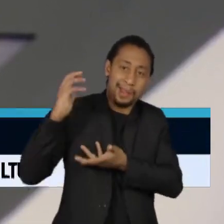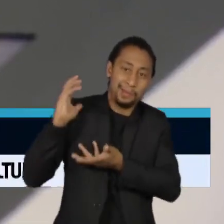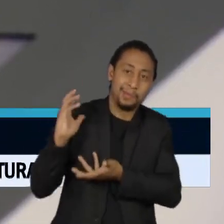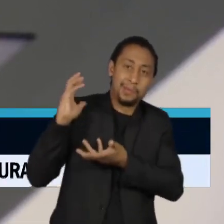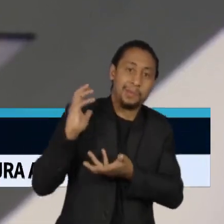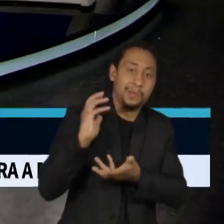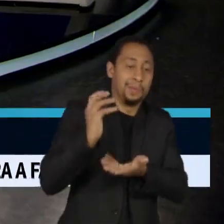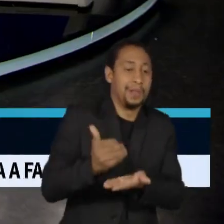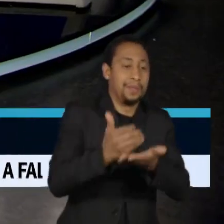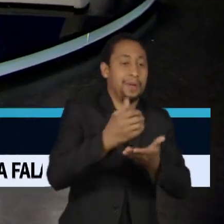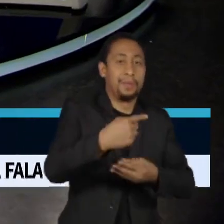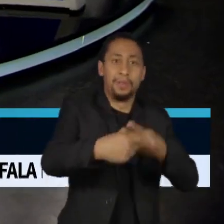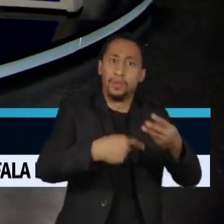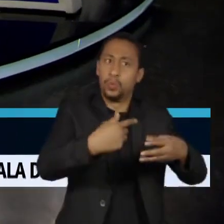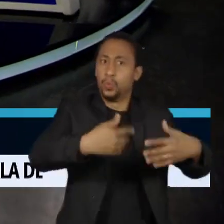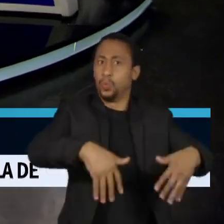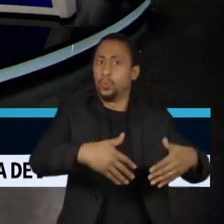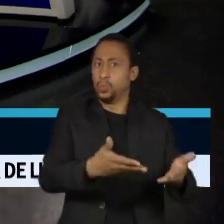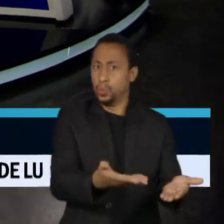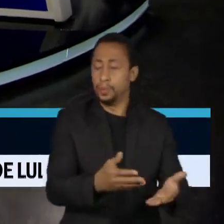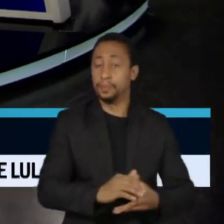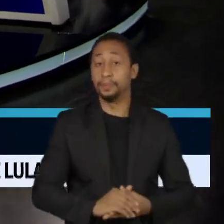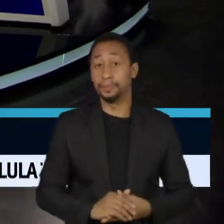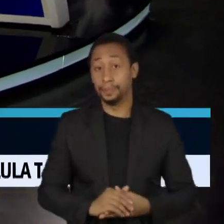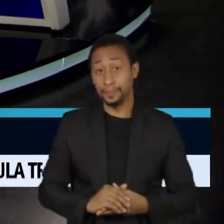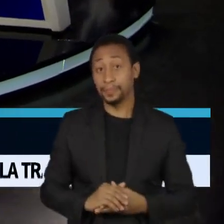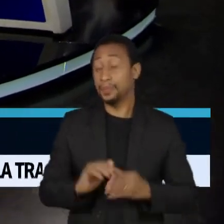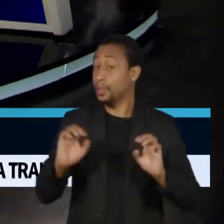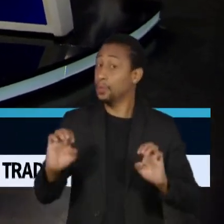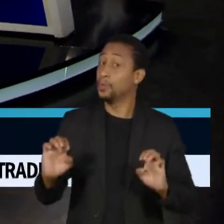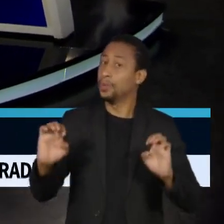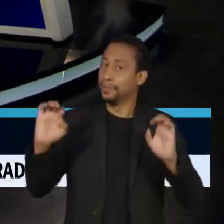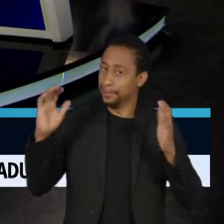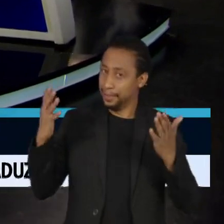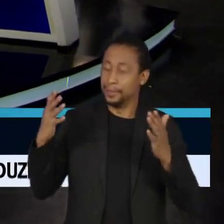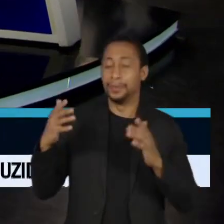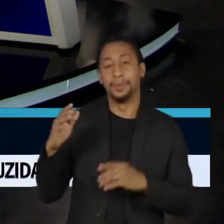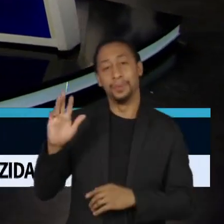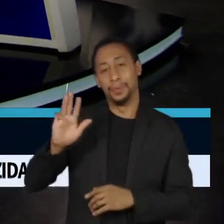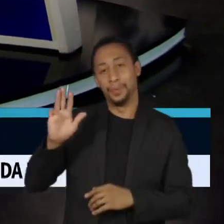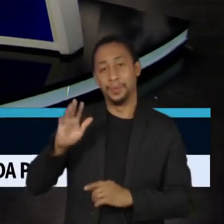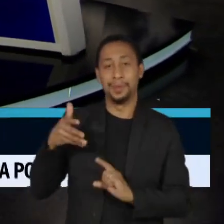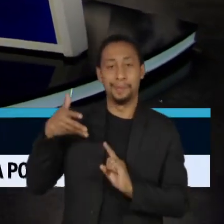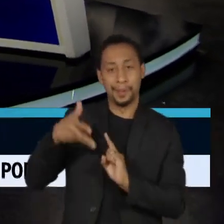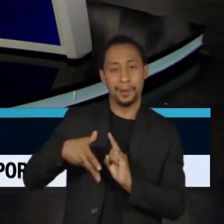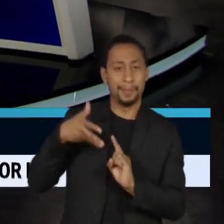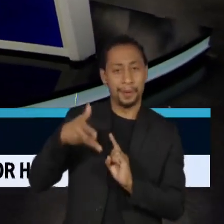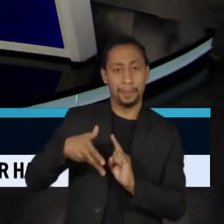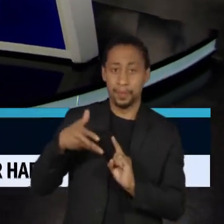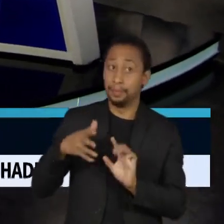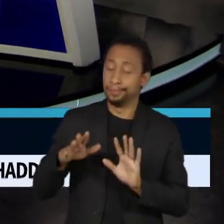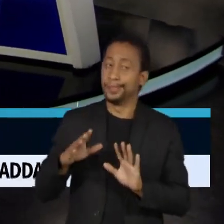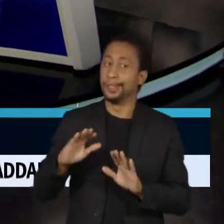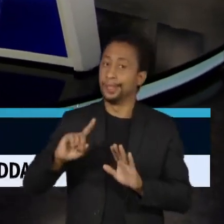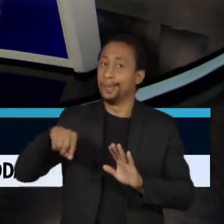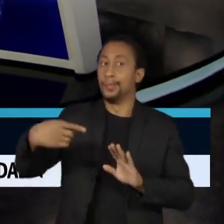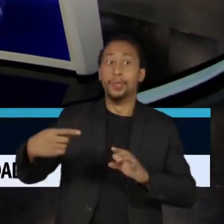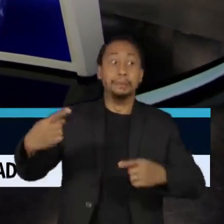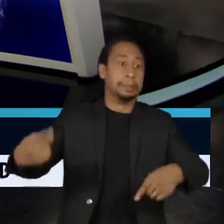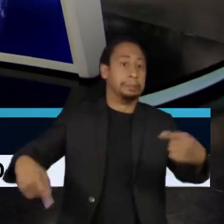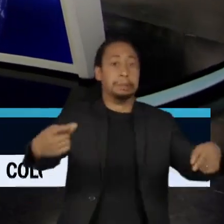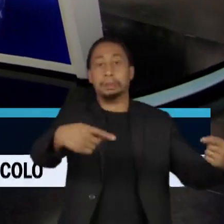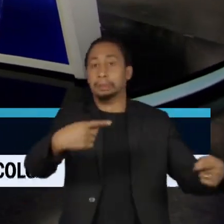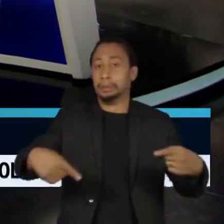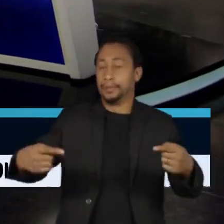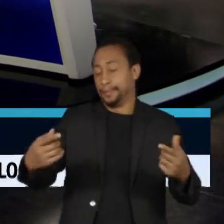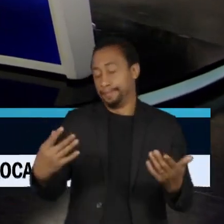produzimos. Agora, ainda durante esse evento, tem uma fala de Lula que gerou hoje muita polêmica. Quero te ouvir sobre isso, Alexandre, que